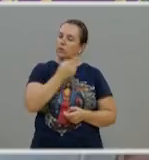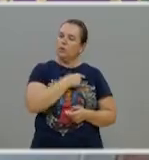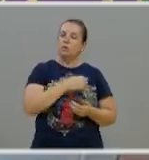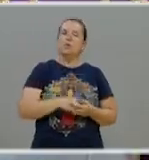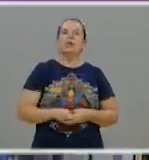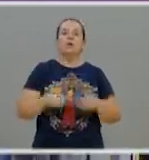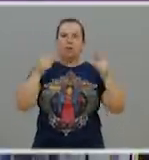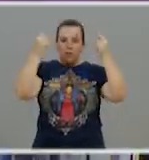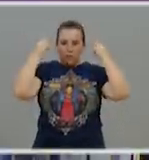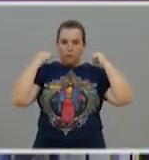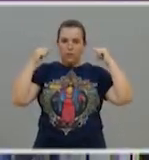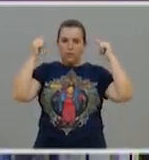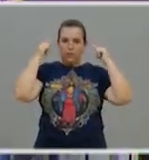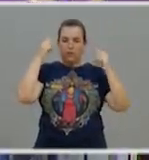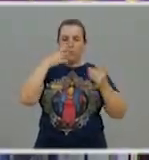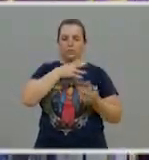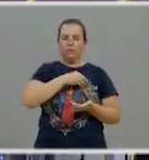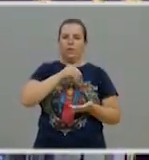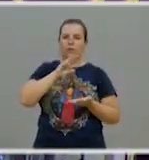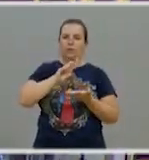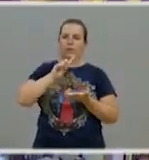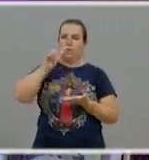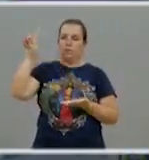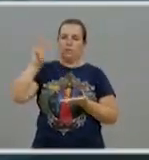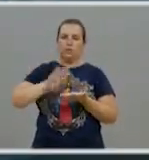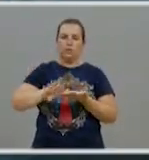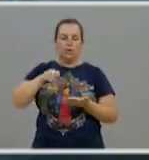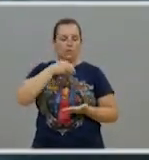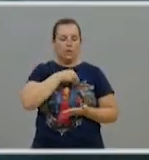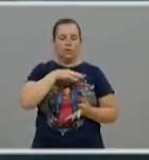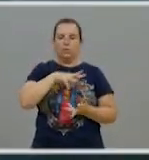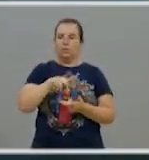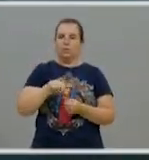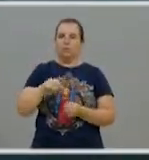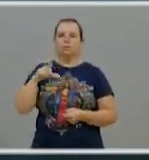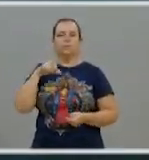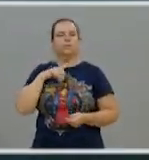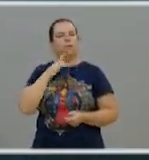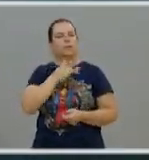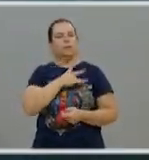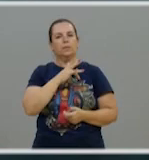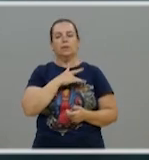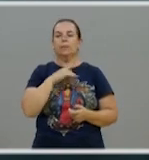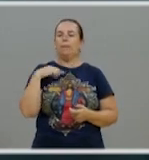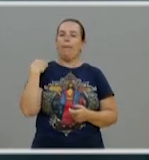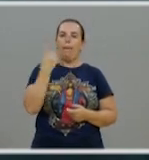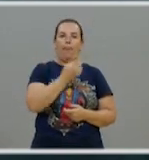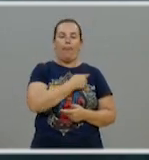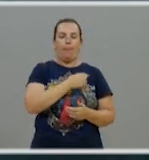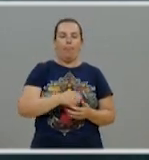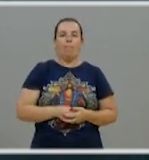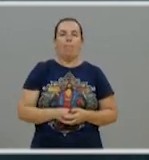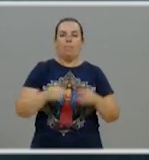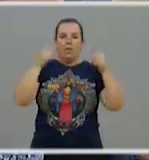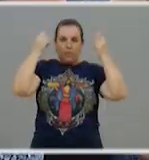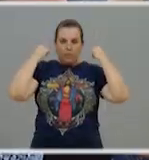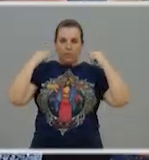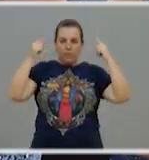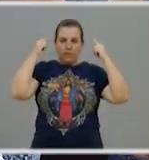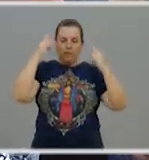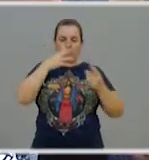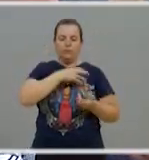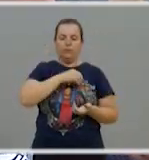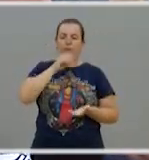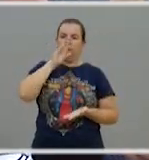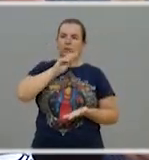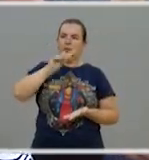piedade de nós. Cordeiro de Deus, que tirais o pecado do mundo, tende piedade de nós.